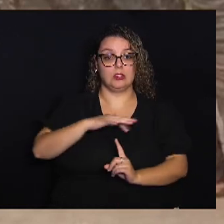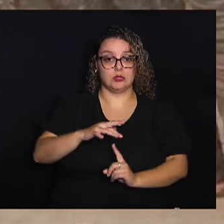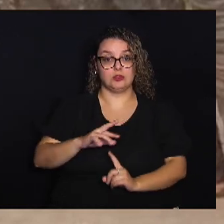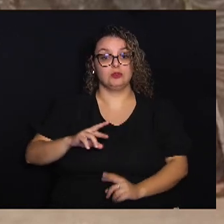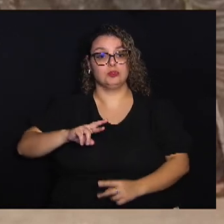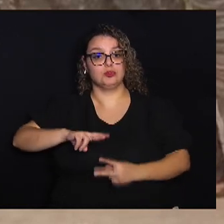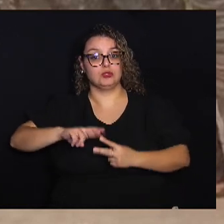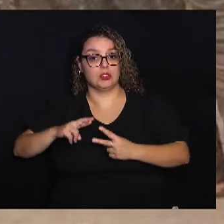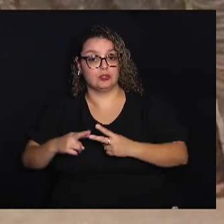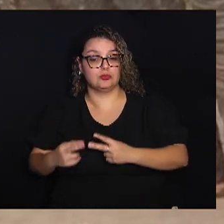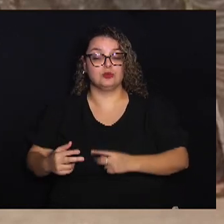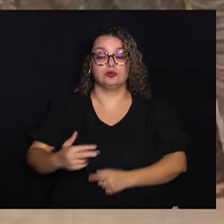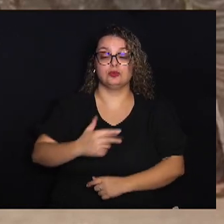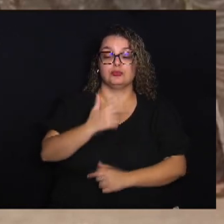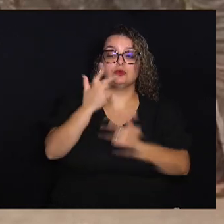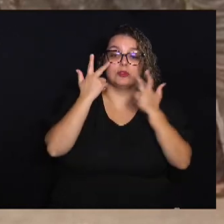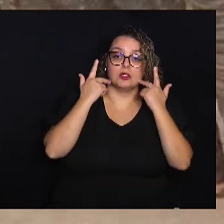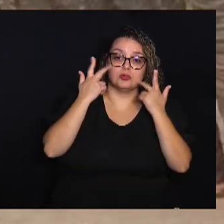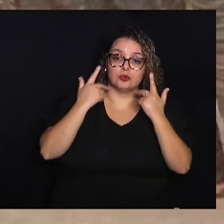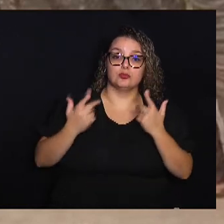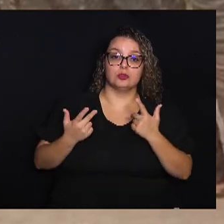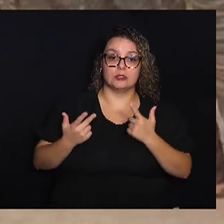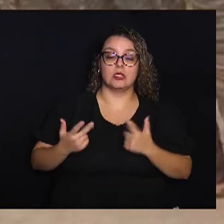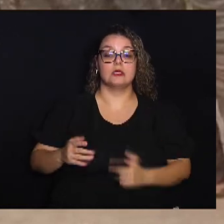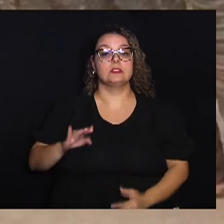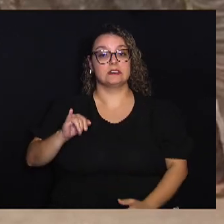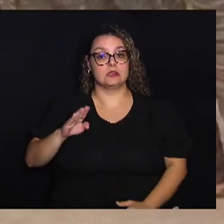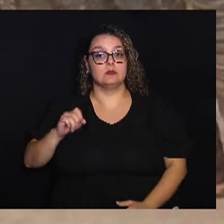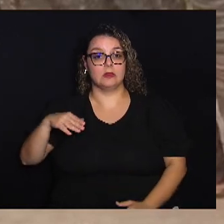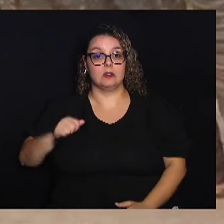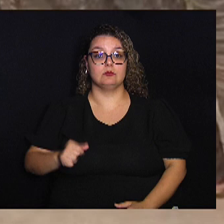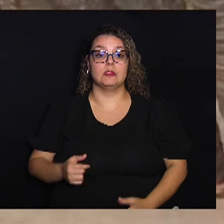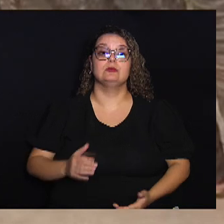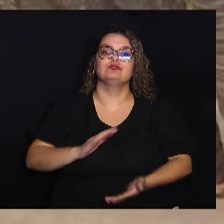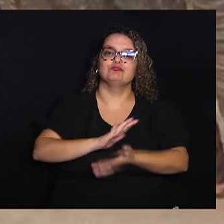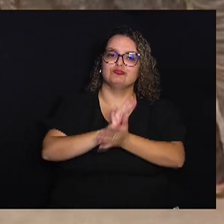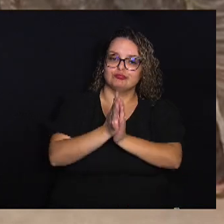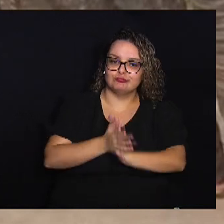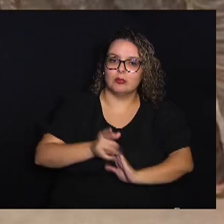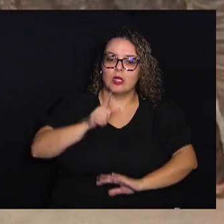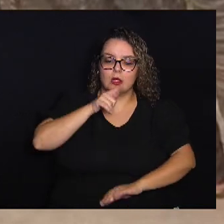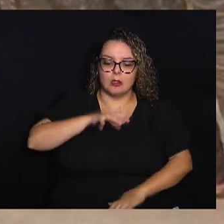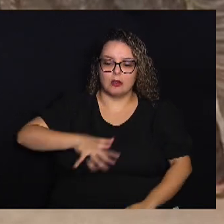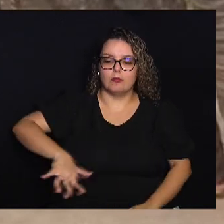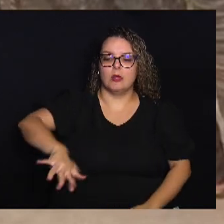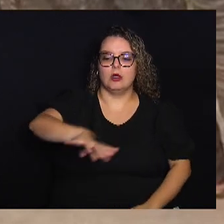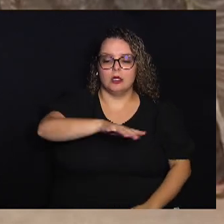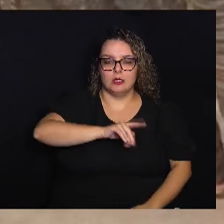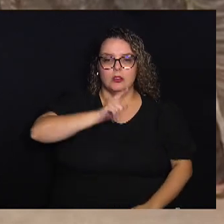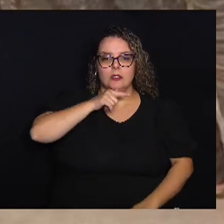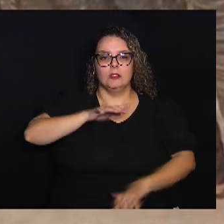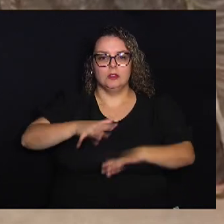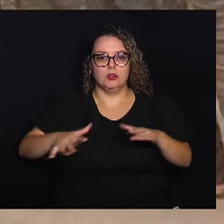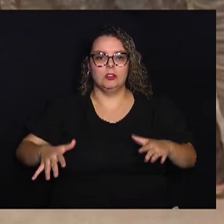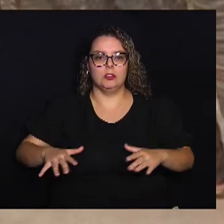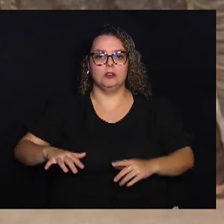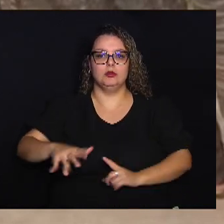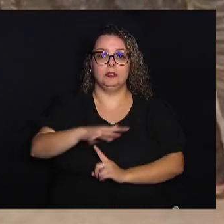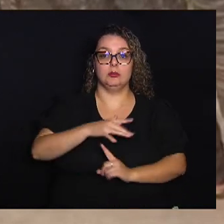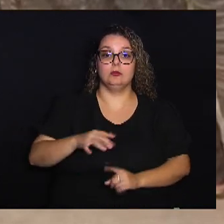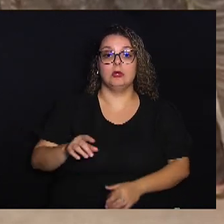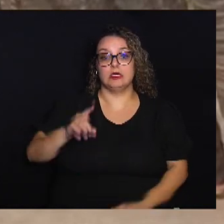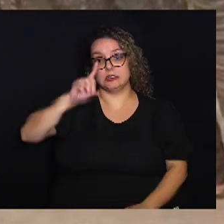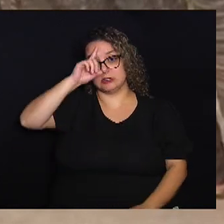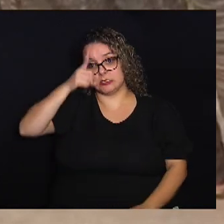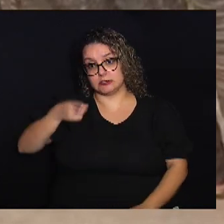Naturais Renováveis, o IBAMA, causa danos ao meio ambiente da região. No entanto, uma decisão da Justiça proibiu